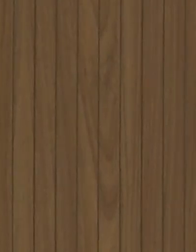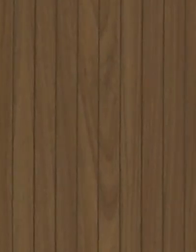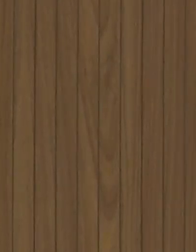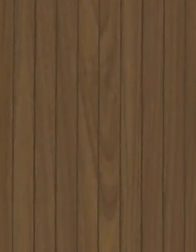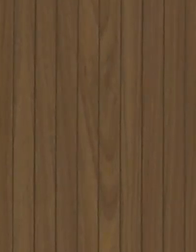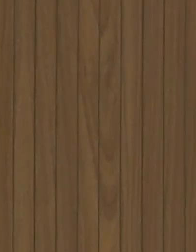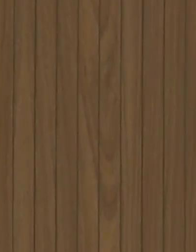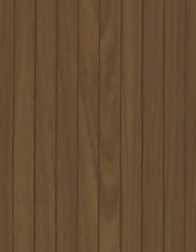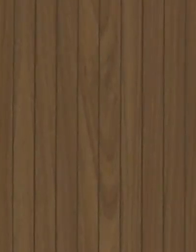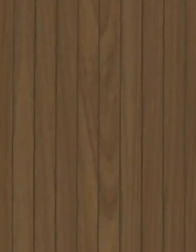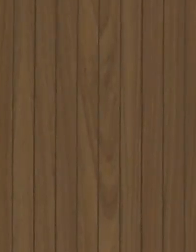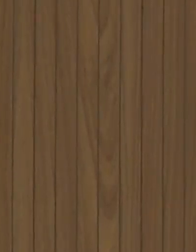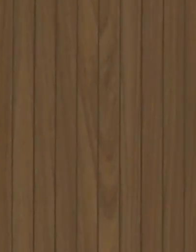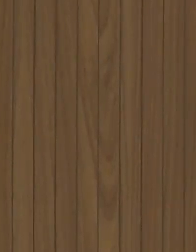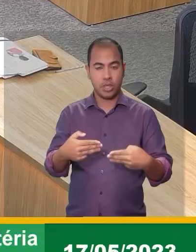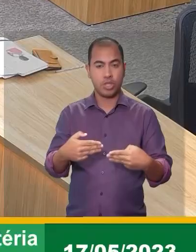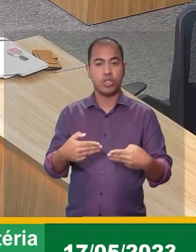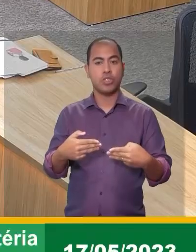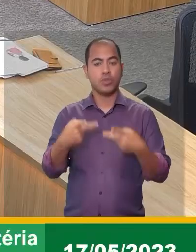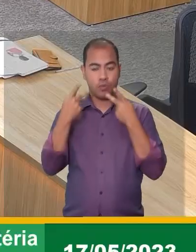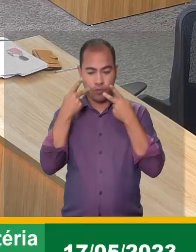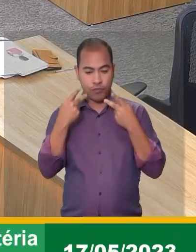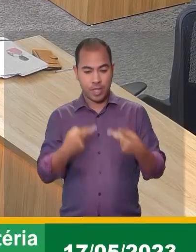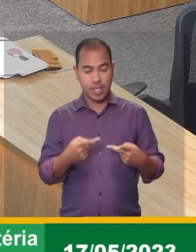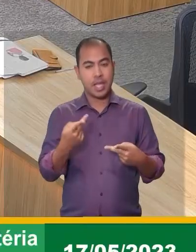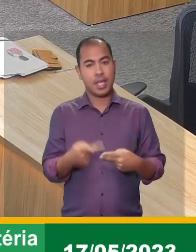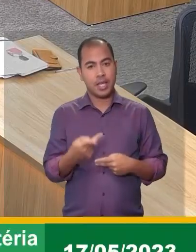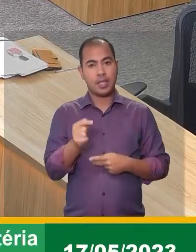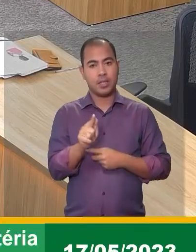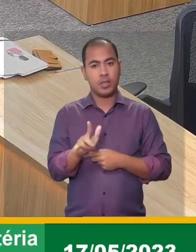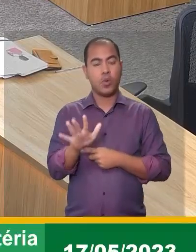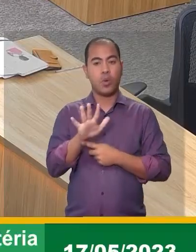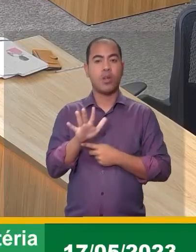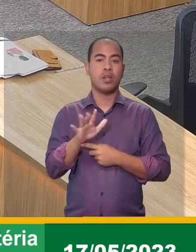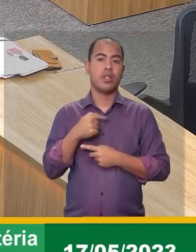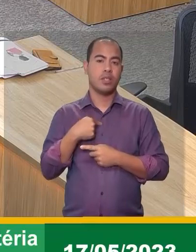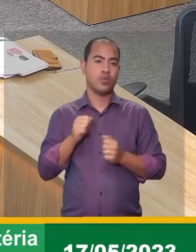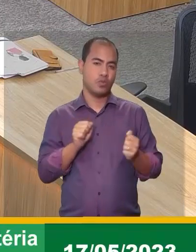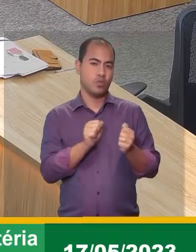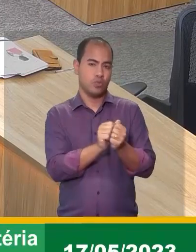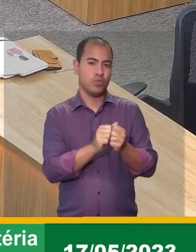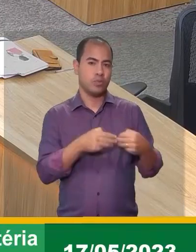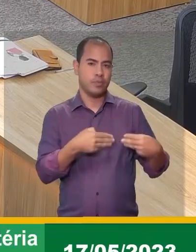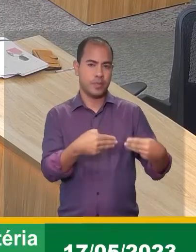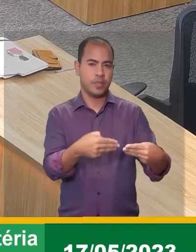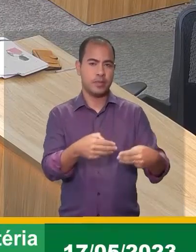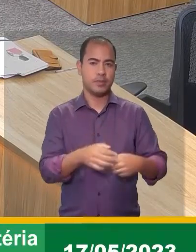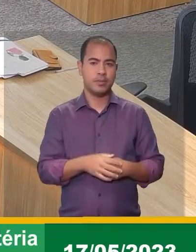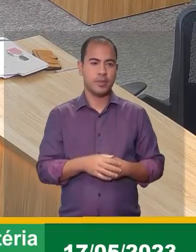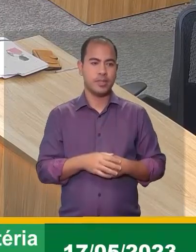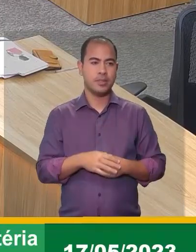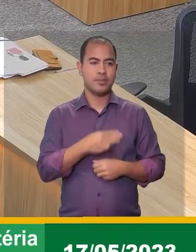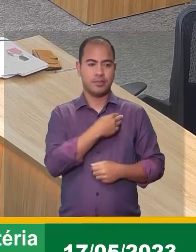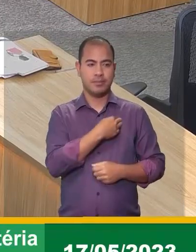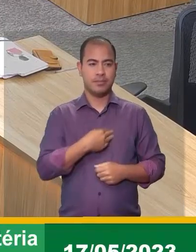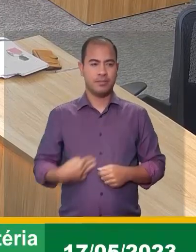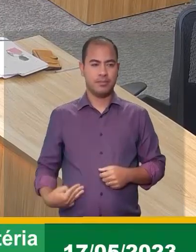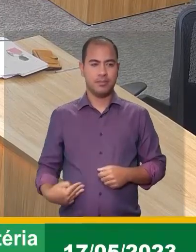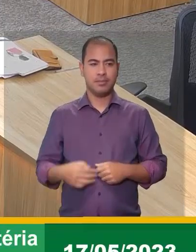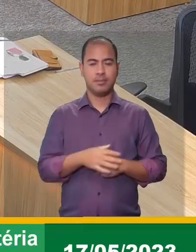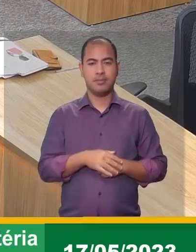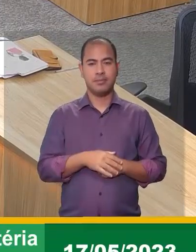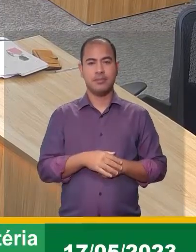pela energia elétrica de Goiás para que seja implantada energia elétrica em um bairro de Serranópolis